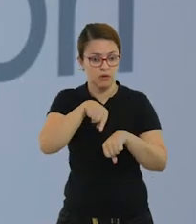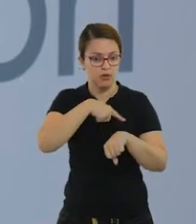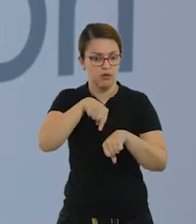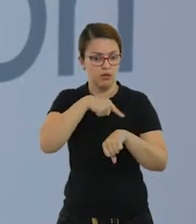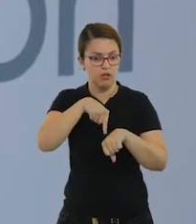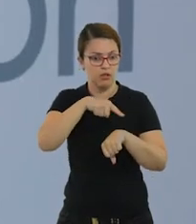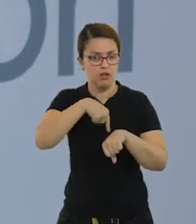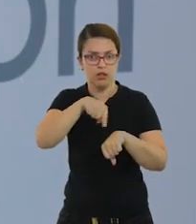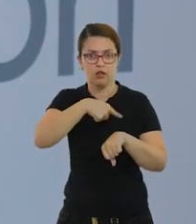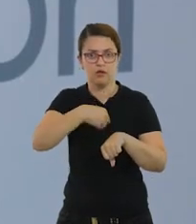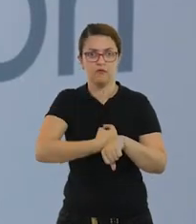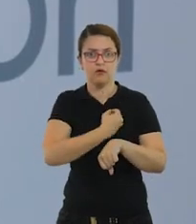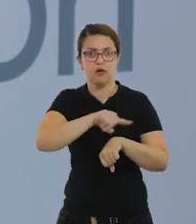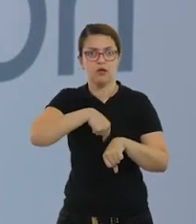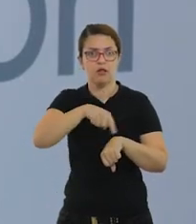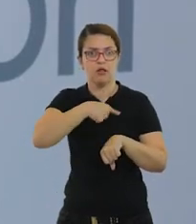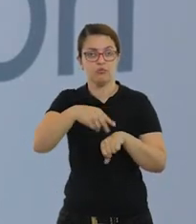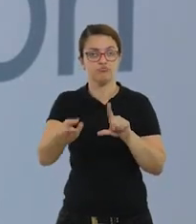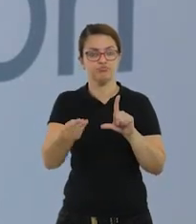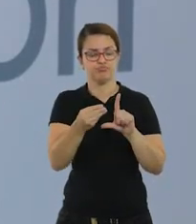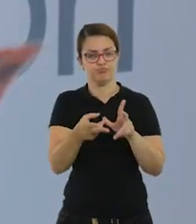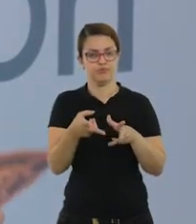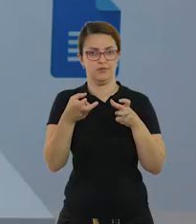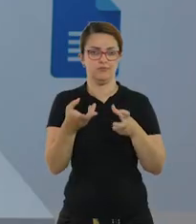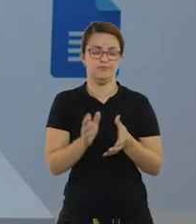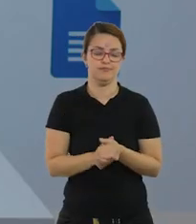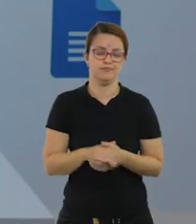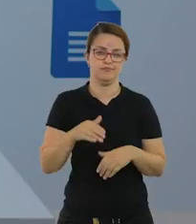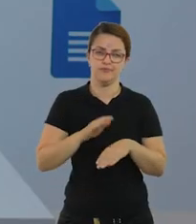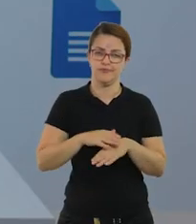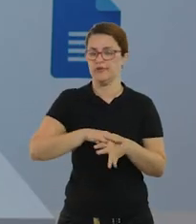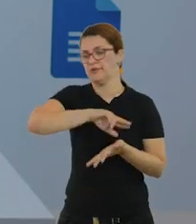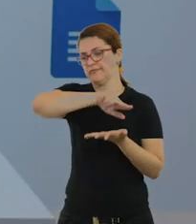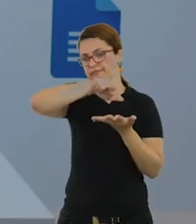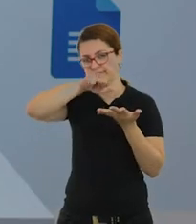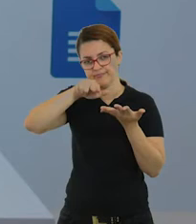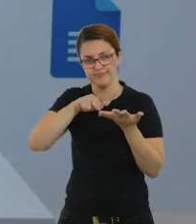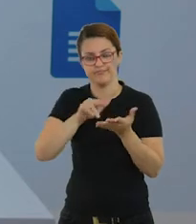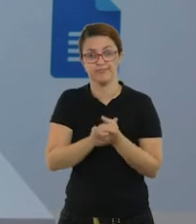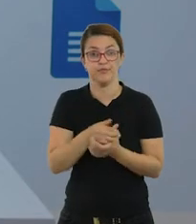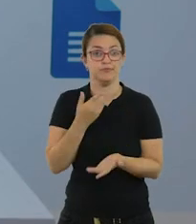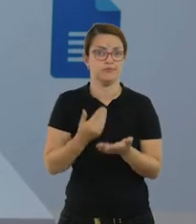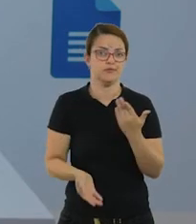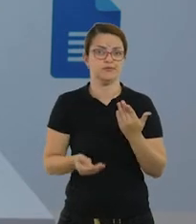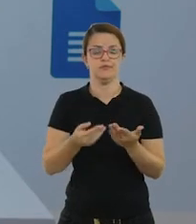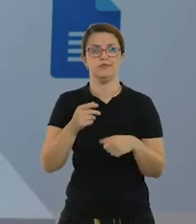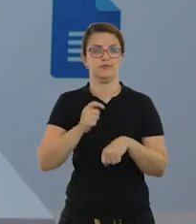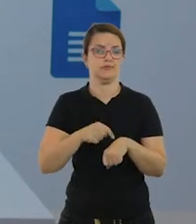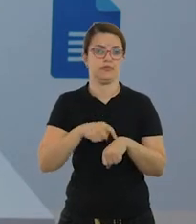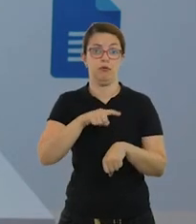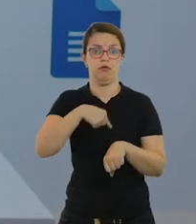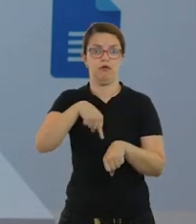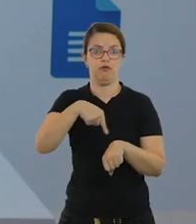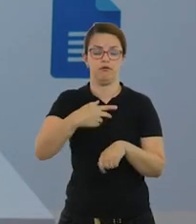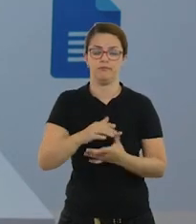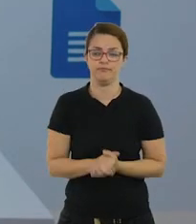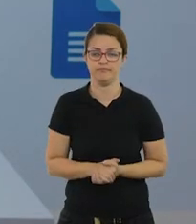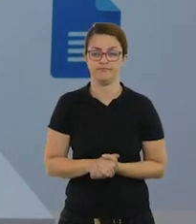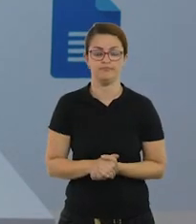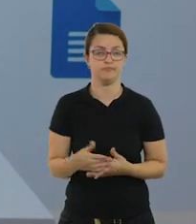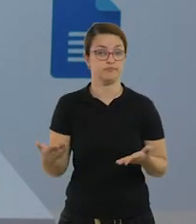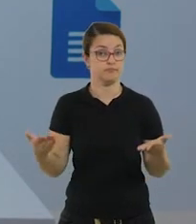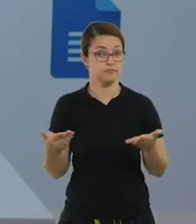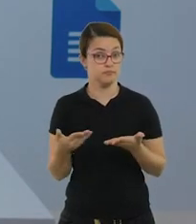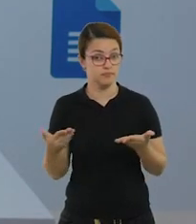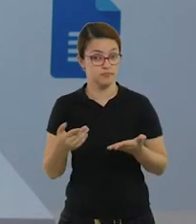né? Apesar da gente ter muita coisa para fazer, a gente às vezes não consegue, a gente se perde no tempo. Mas vamos lá. Na